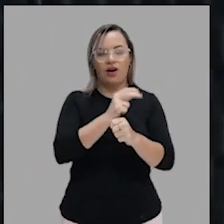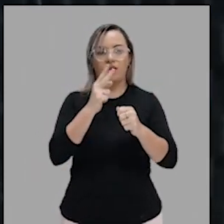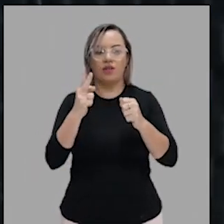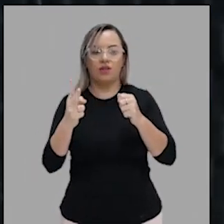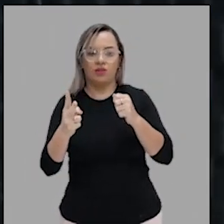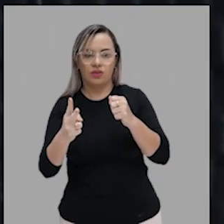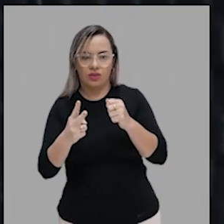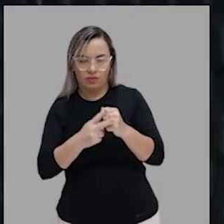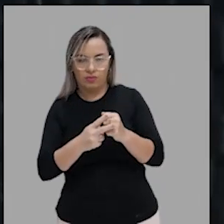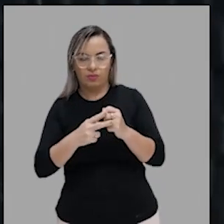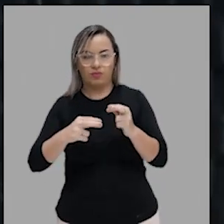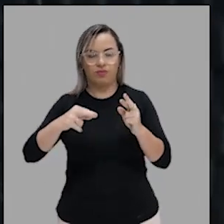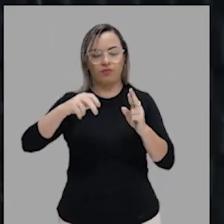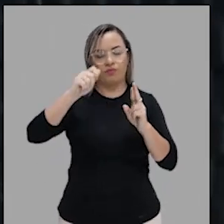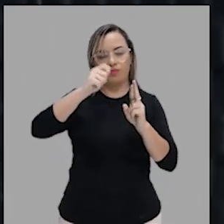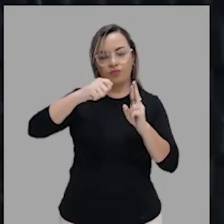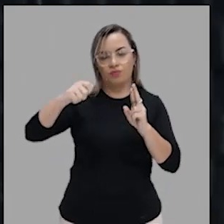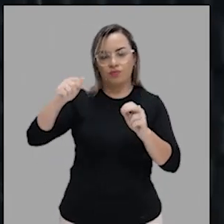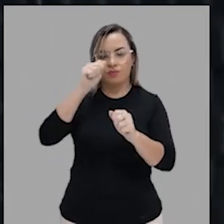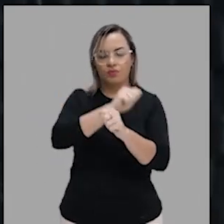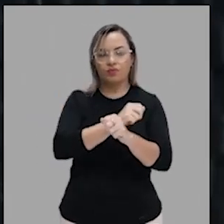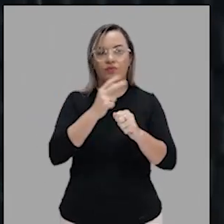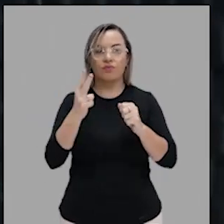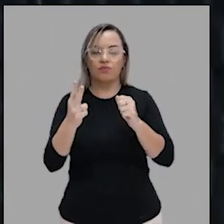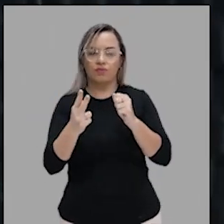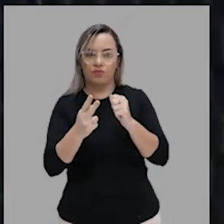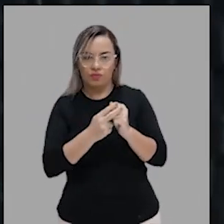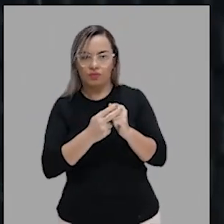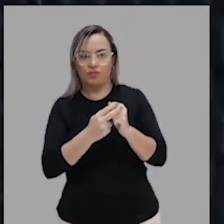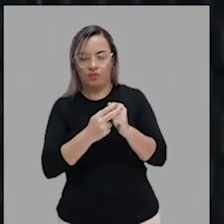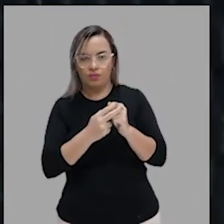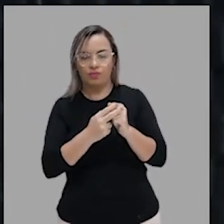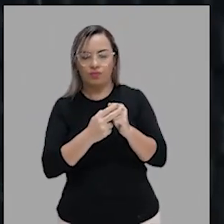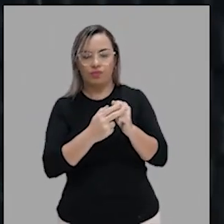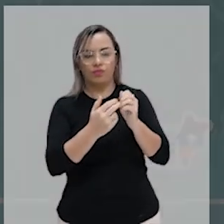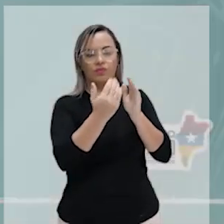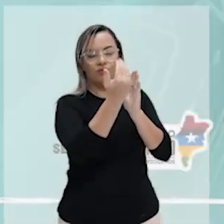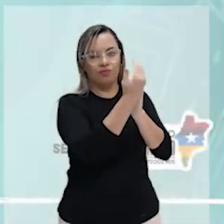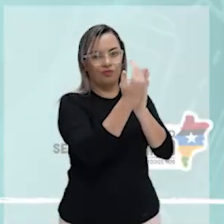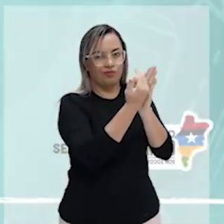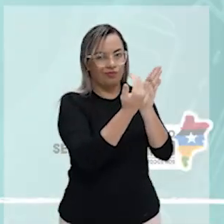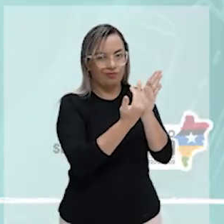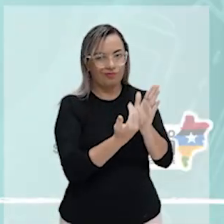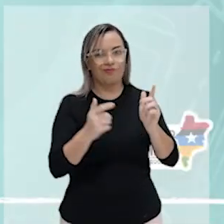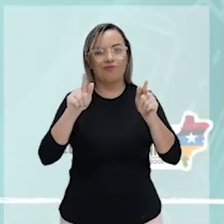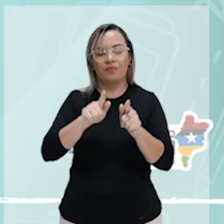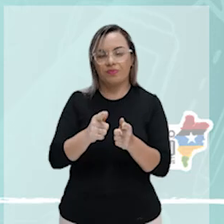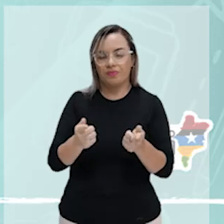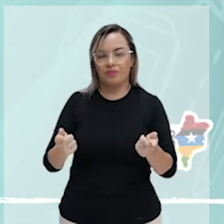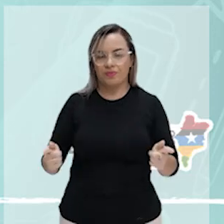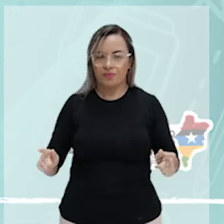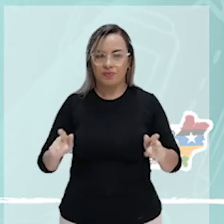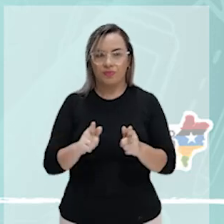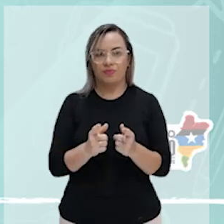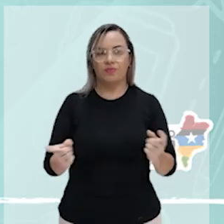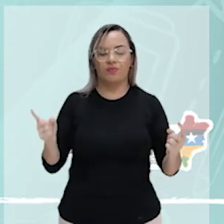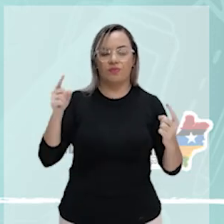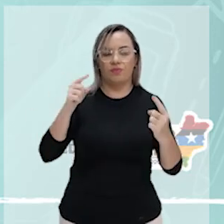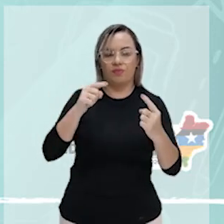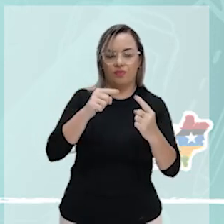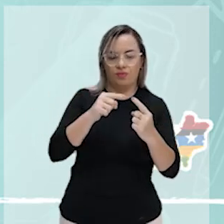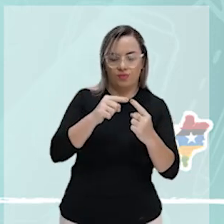função sintática do advérbio. Ou seja, você sabe que as classes gramaticais, elas funcionam como